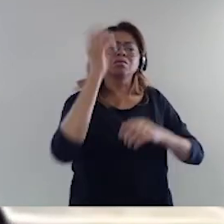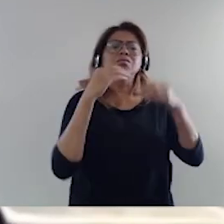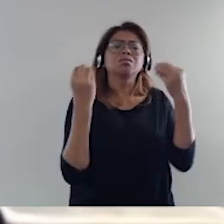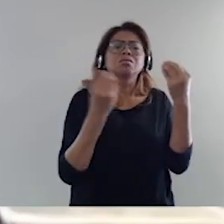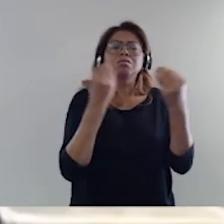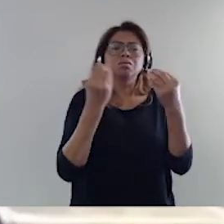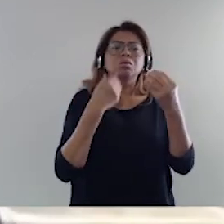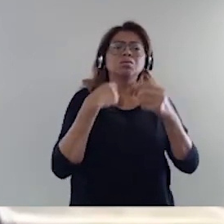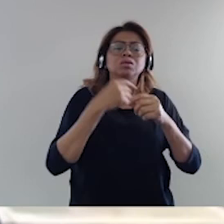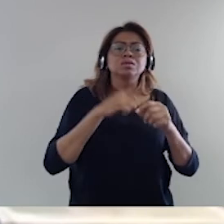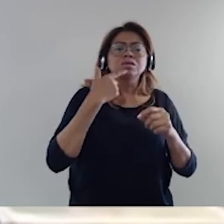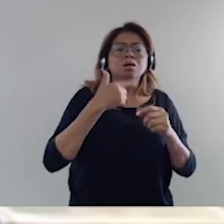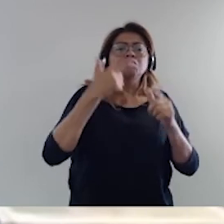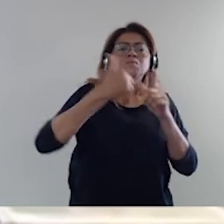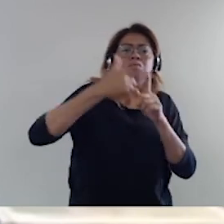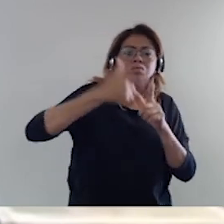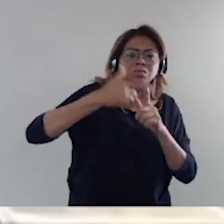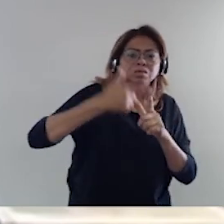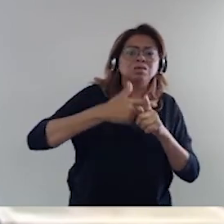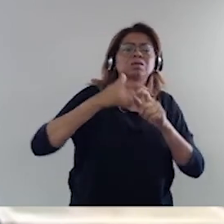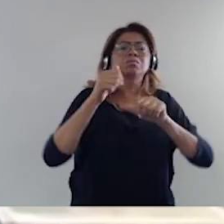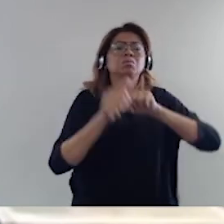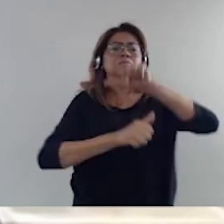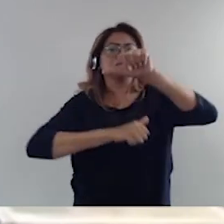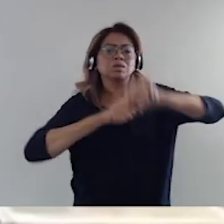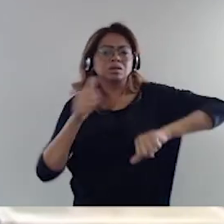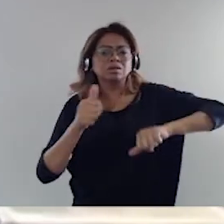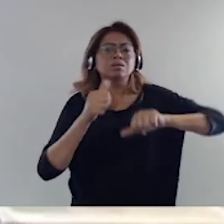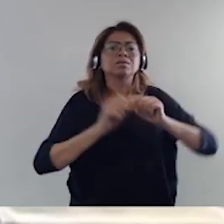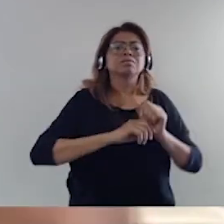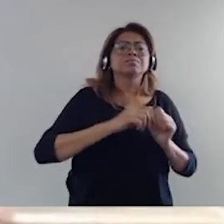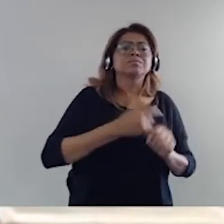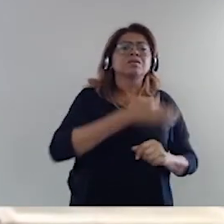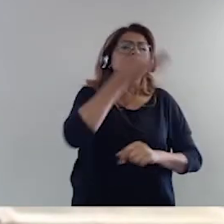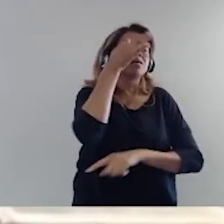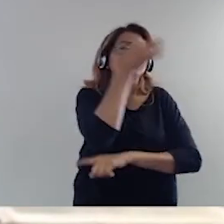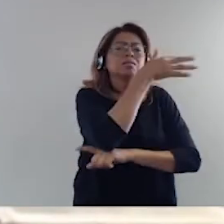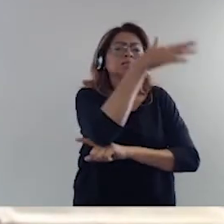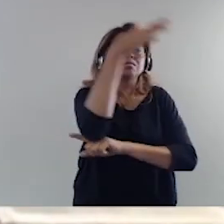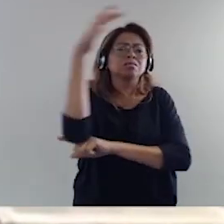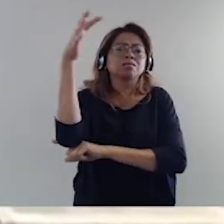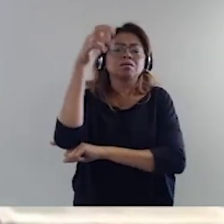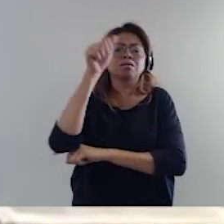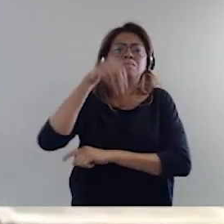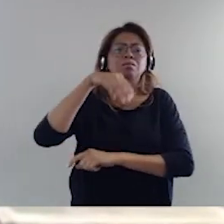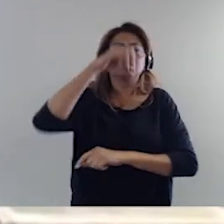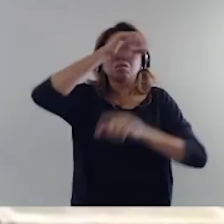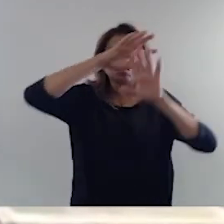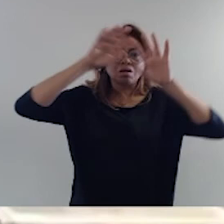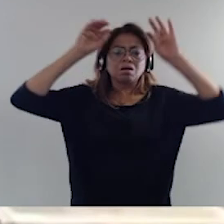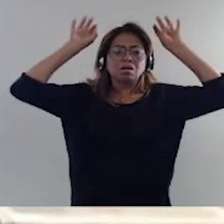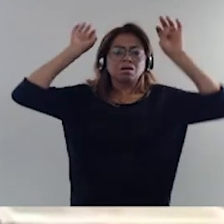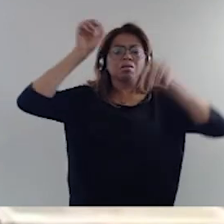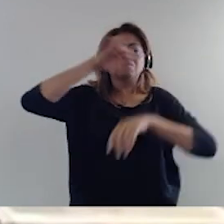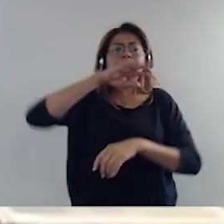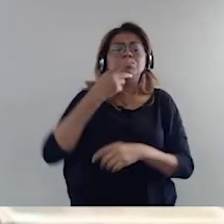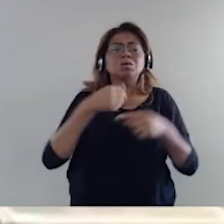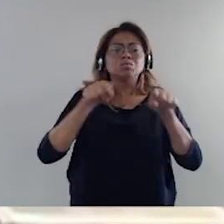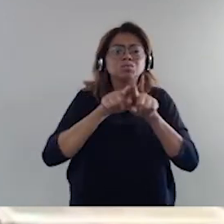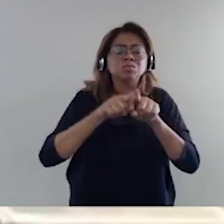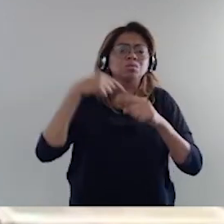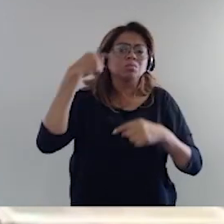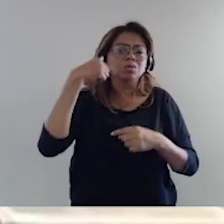que aconteciam com as queimadas na Amazônia e uma certa deterioração da política ambiental brasileira, o que nos